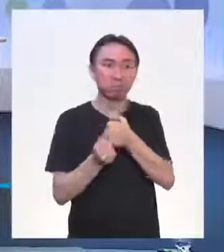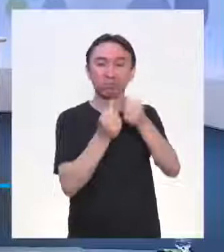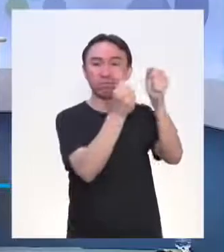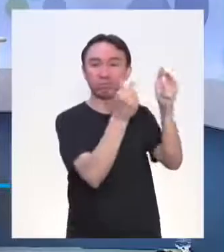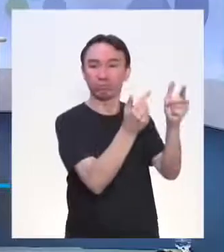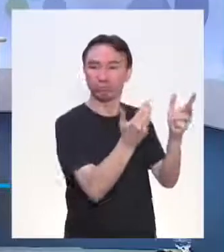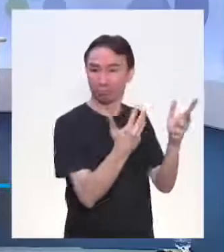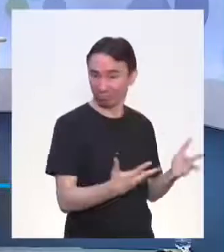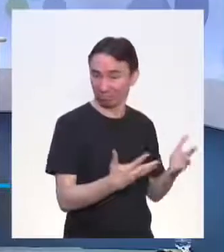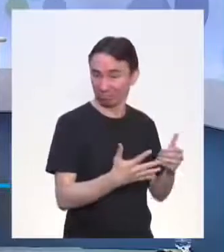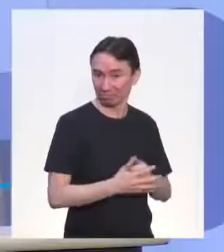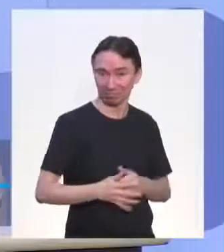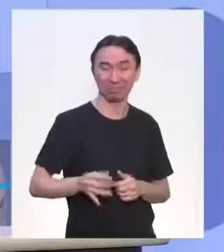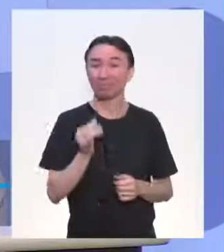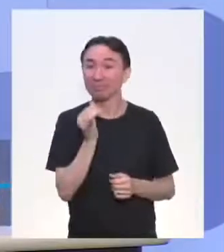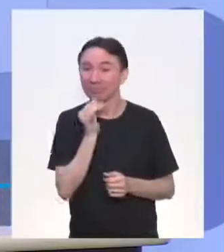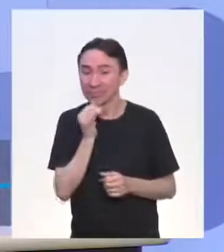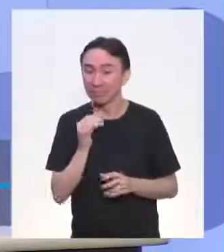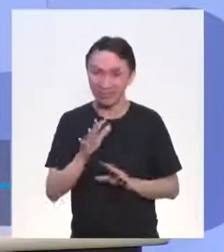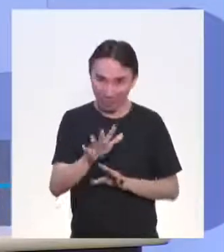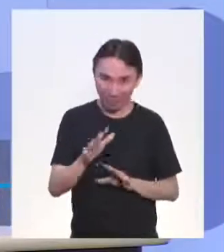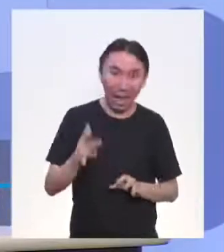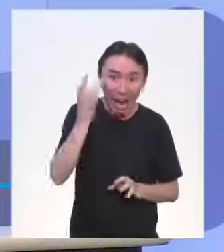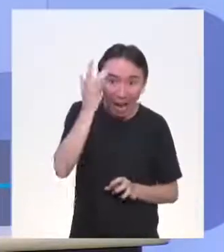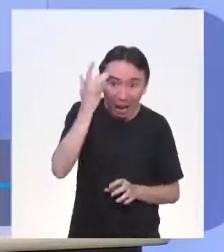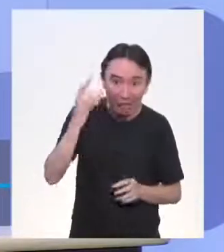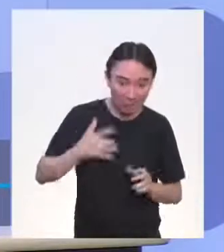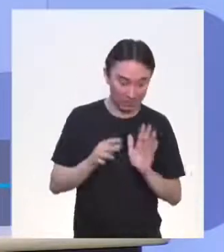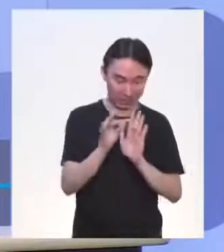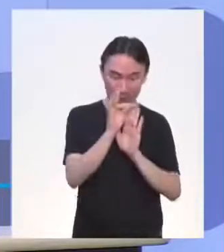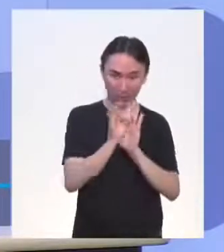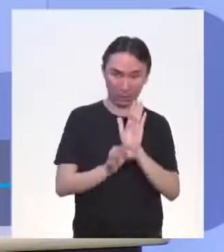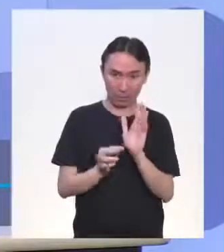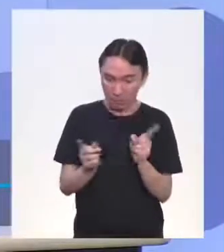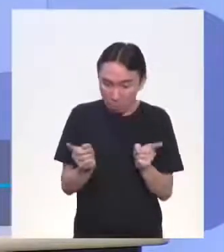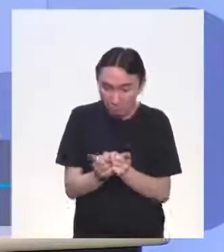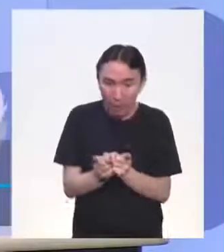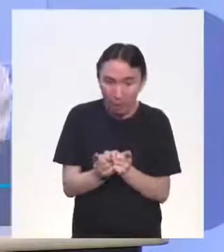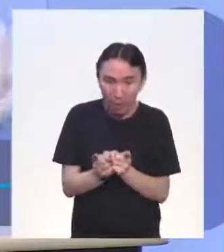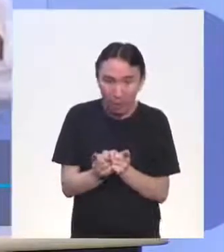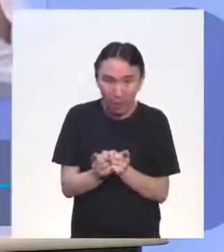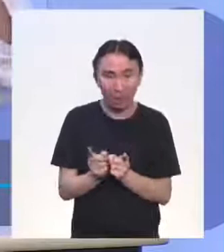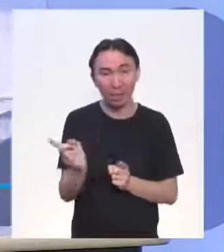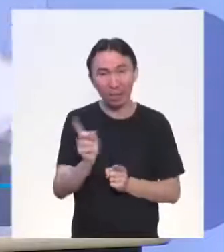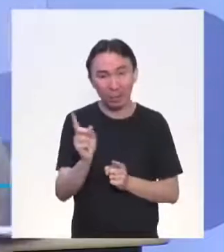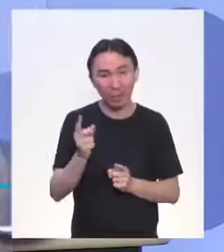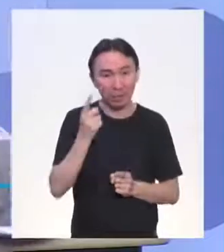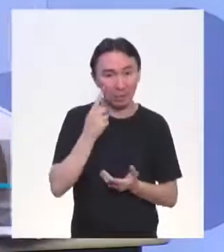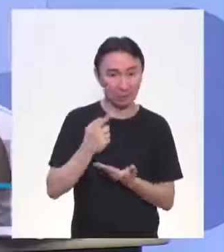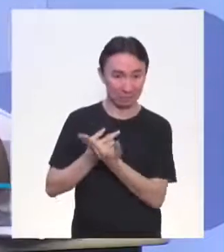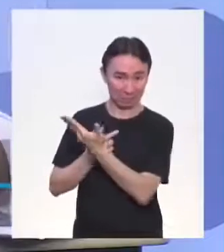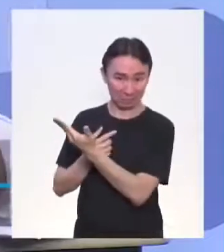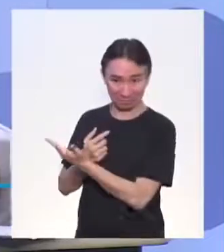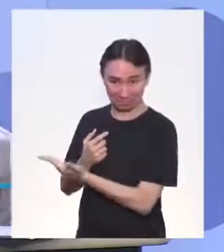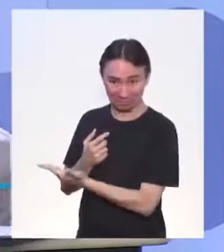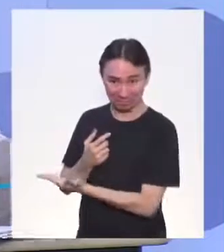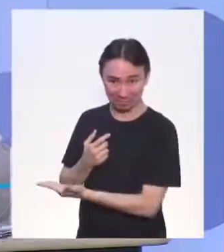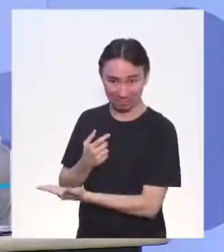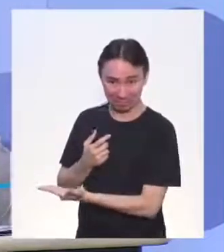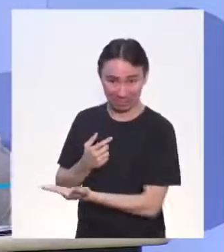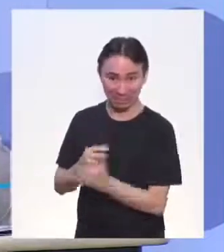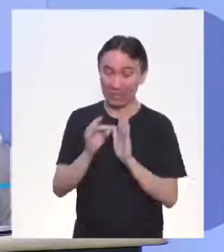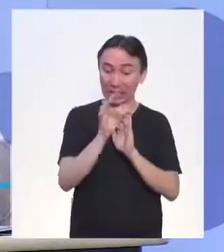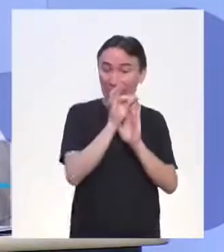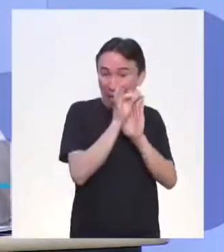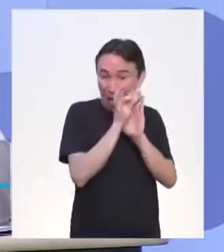Olha, se vocês estão achando que o texto era pequenininho, como está na 36, não. Eu imprimi e trouxe para vocês. Ó. O